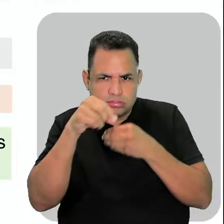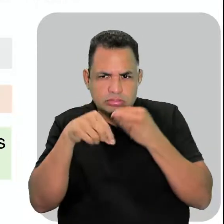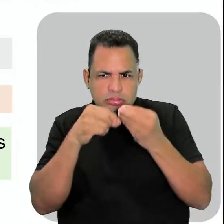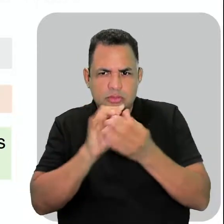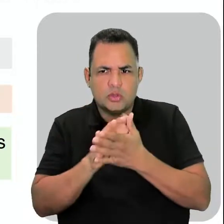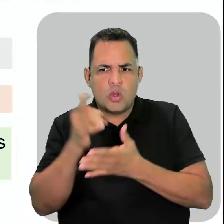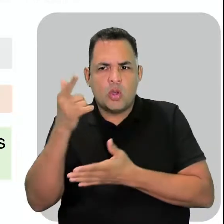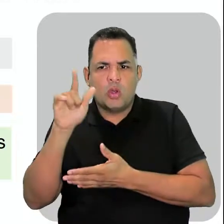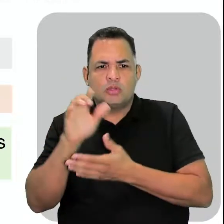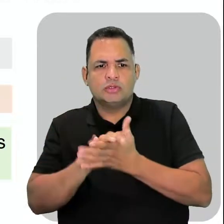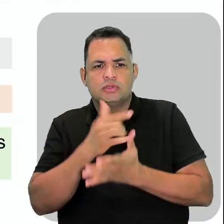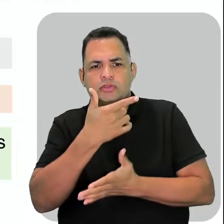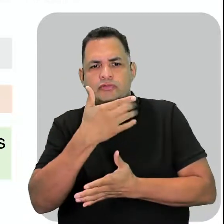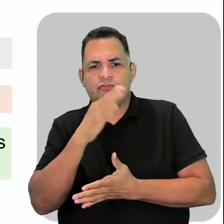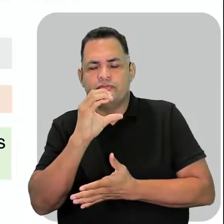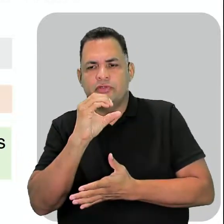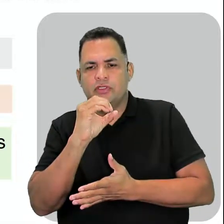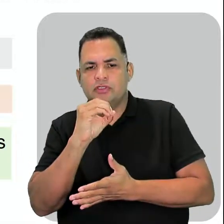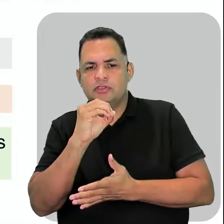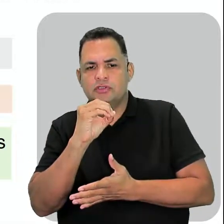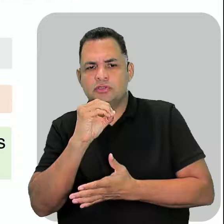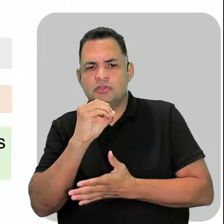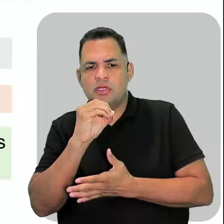os 20 aminoácidos.